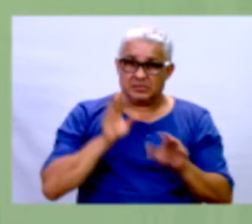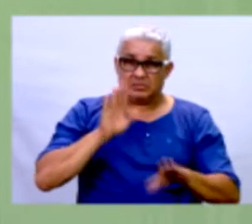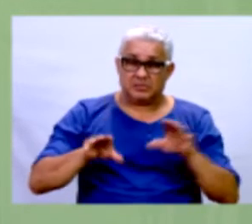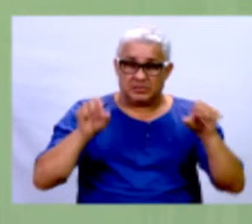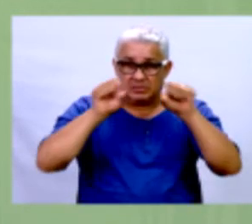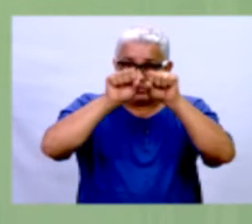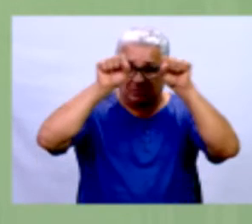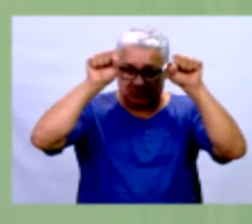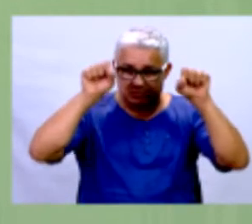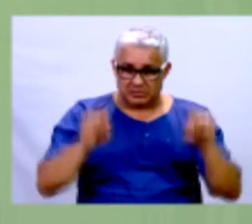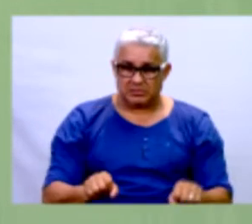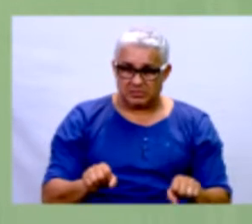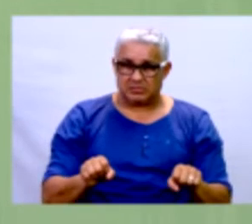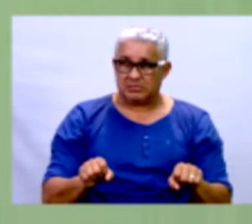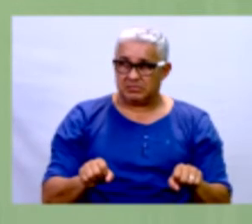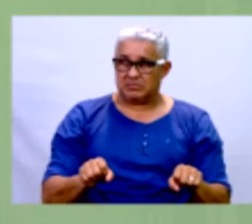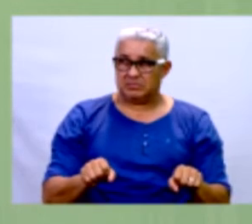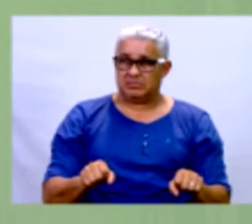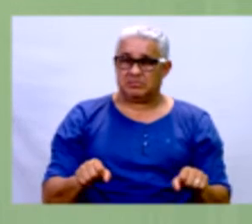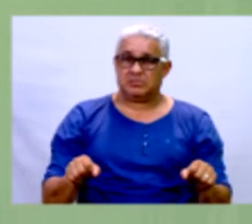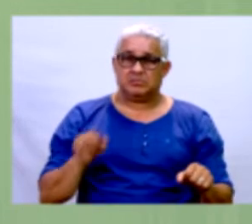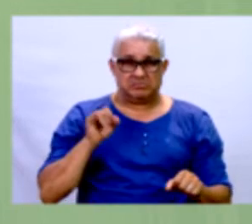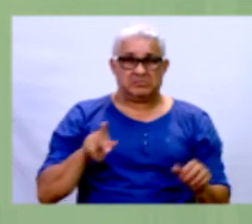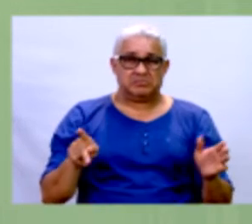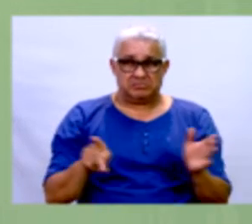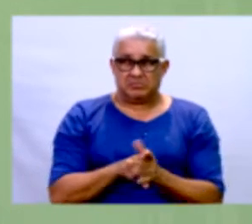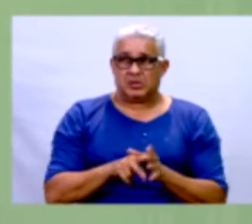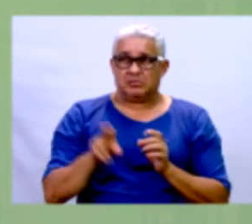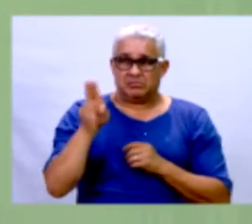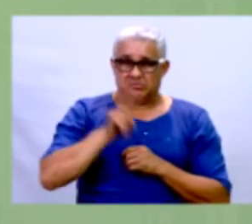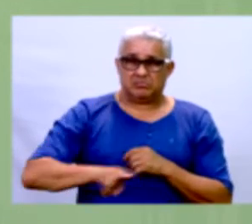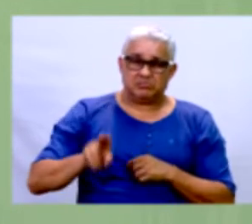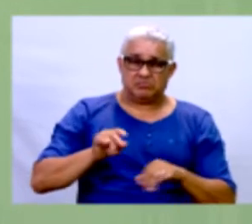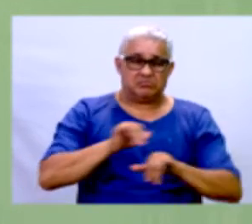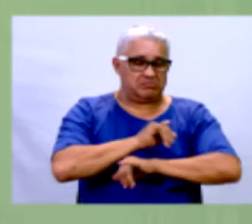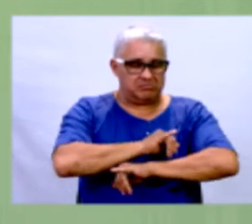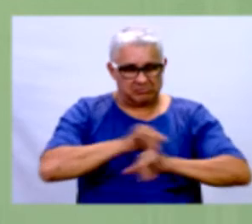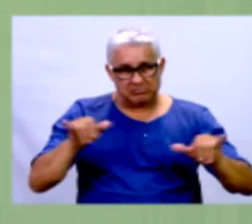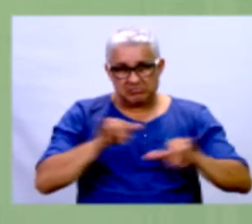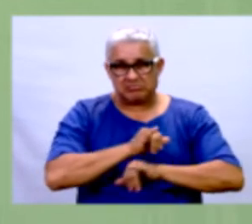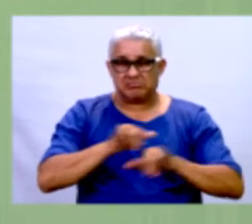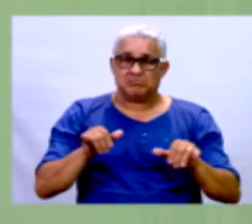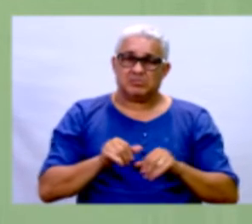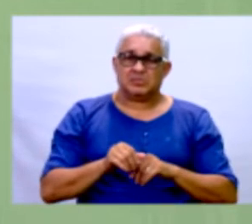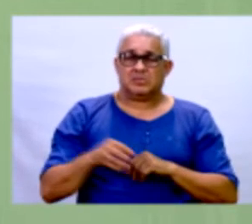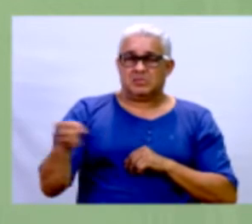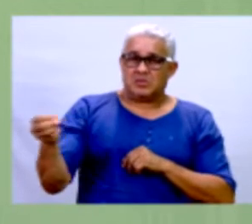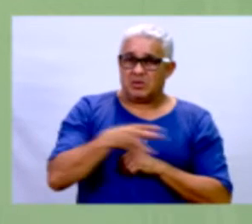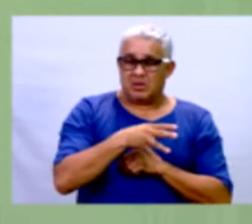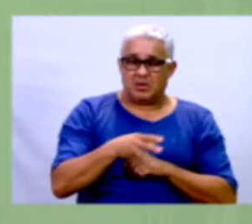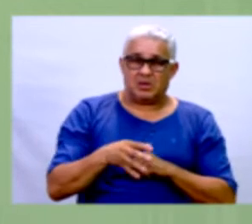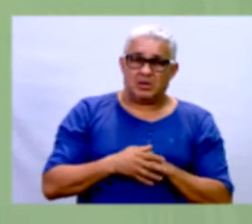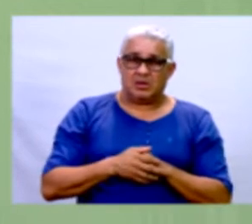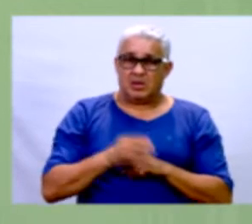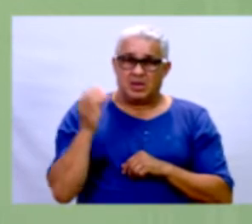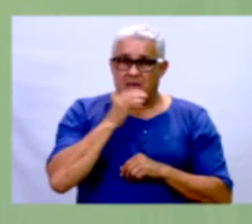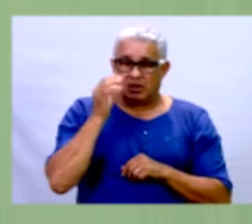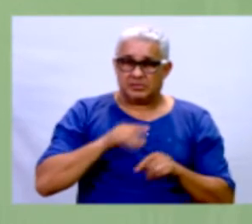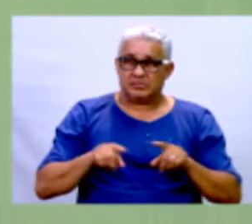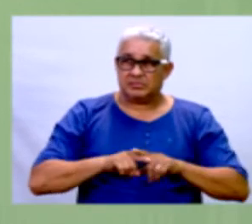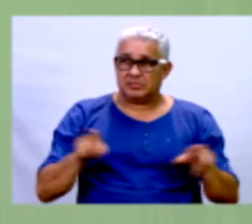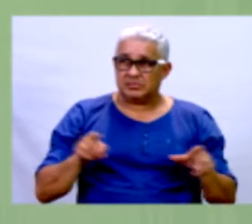for um sistema para ser utilizado com informações para serem atualizadas rapidamente, né?